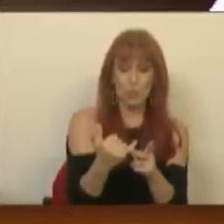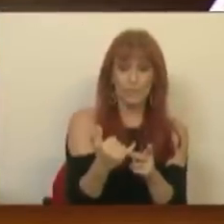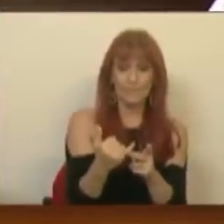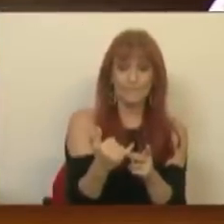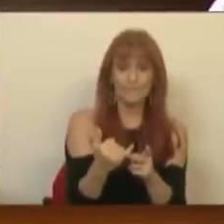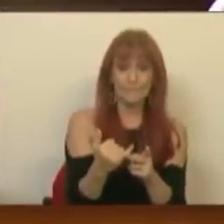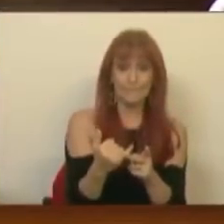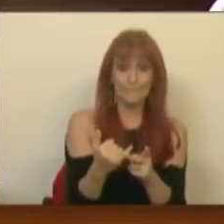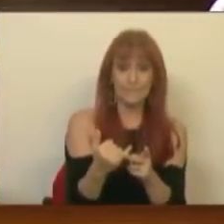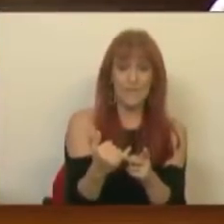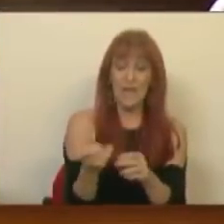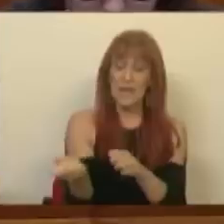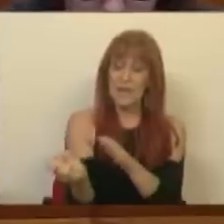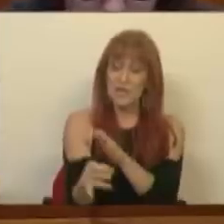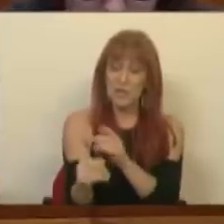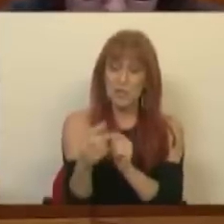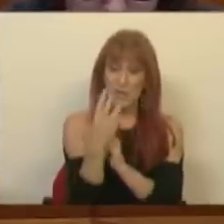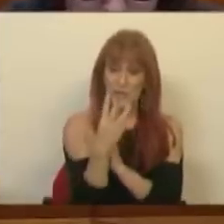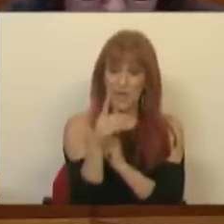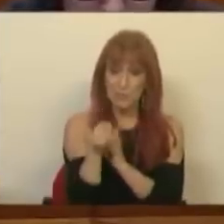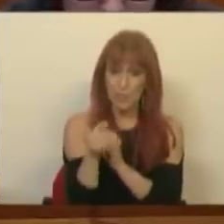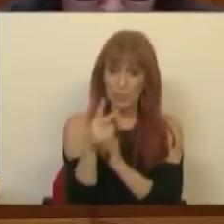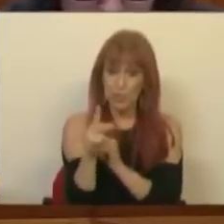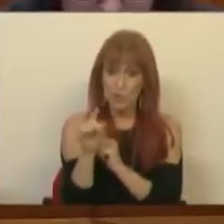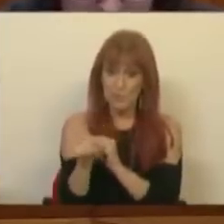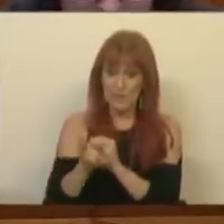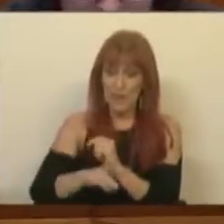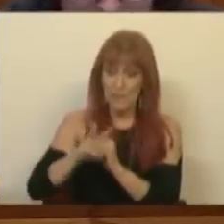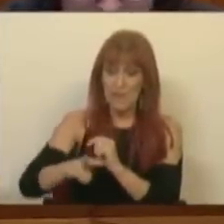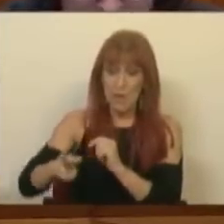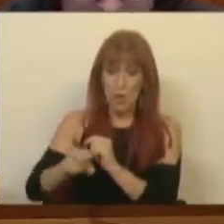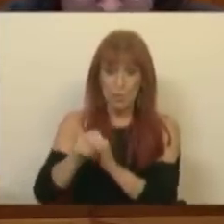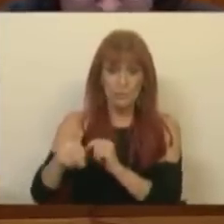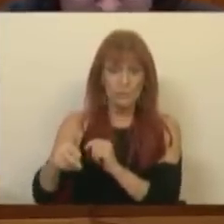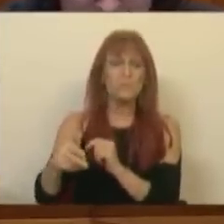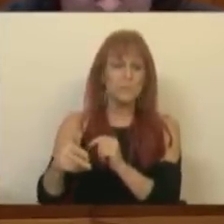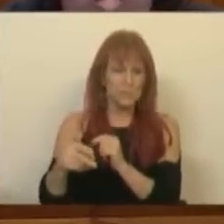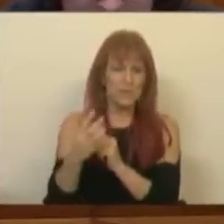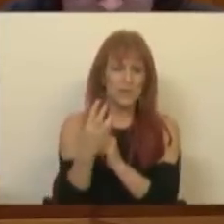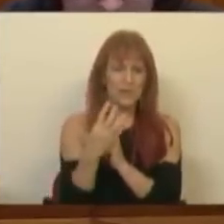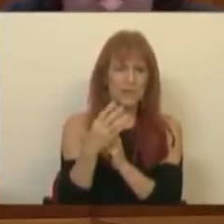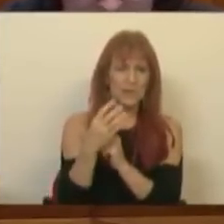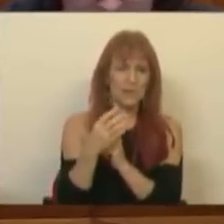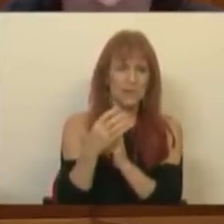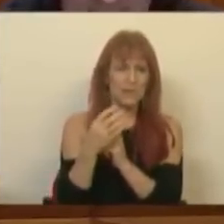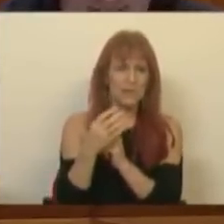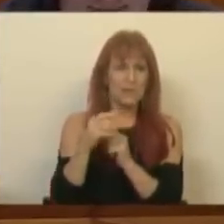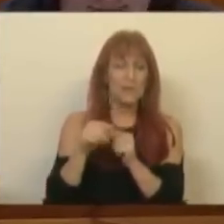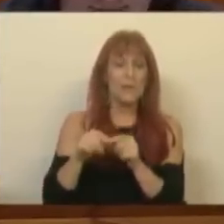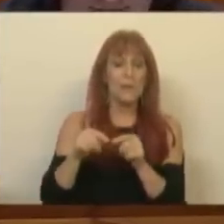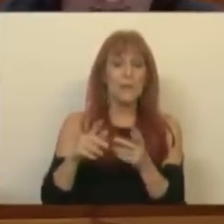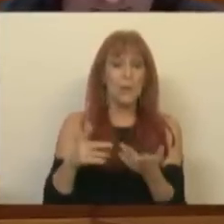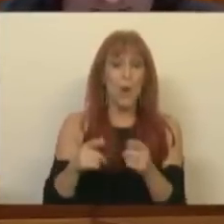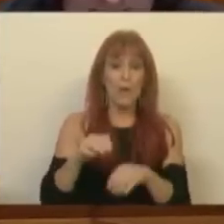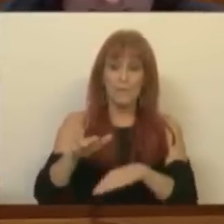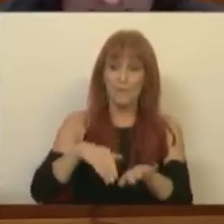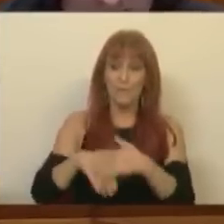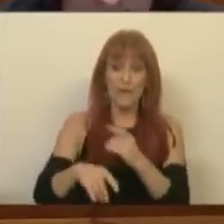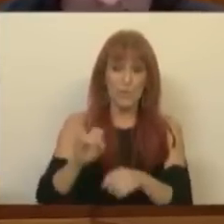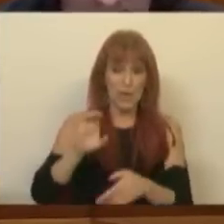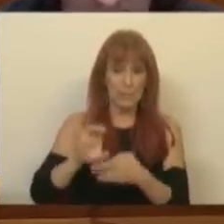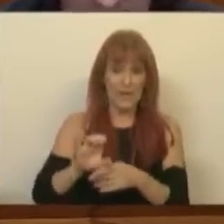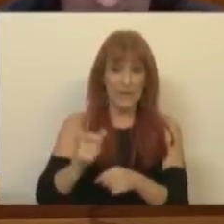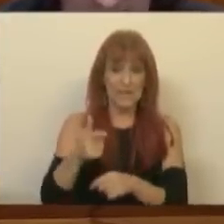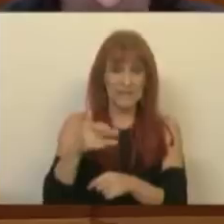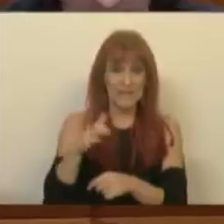lugar a injeção dos três.2.000 milhões de ponto 4.000 milhões de euros que foram realizados no